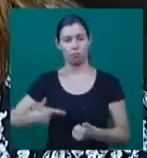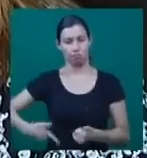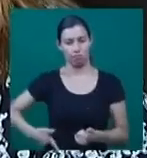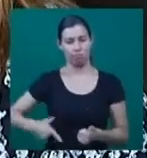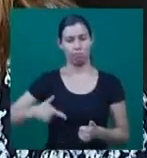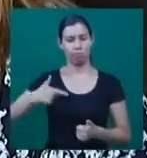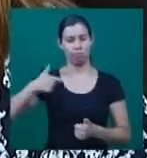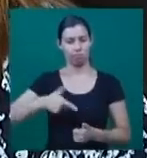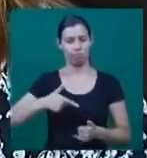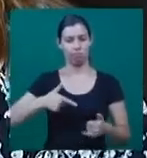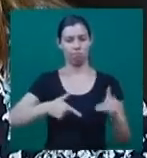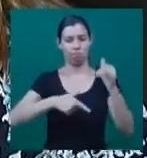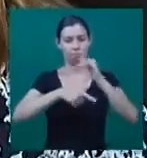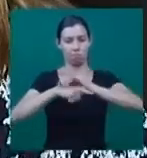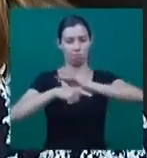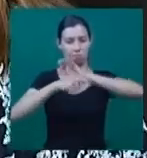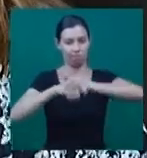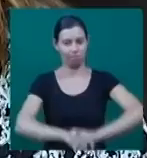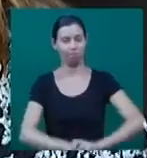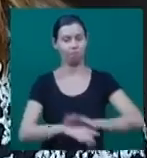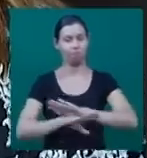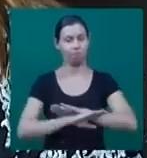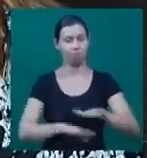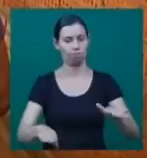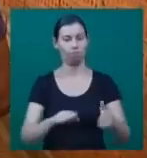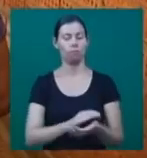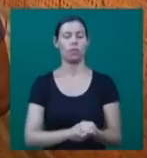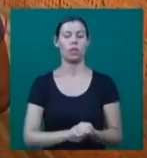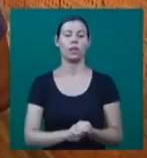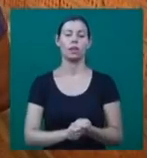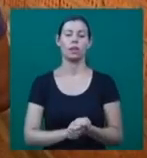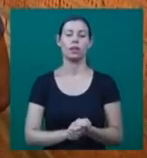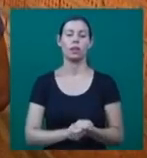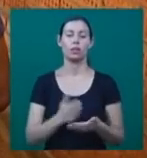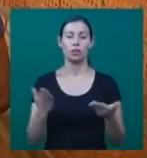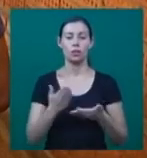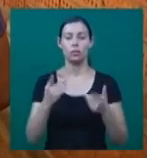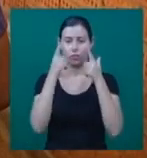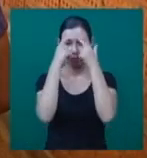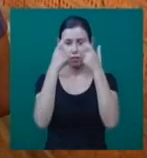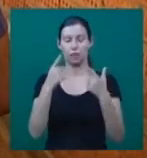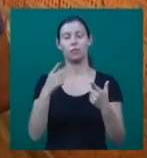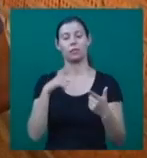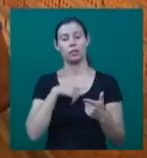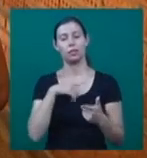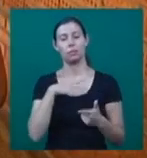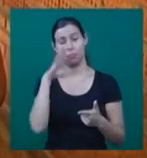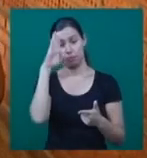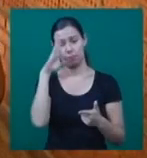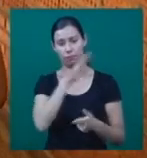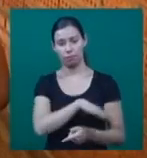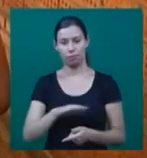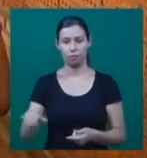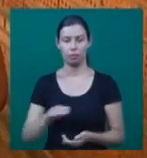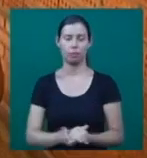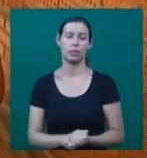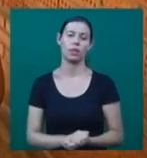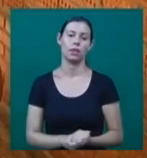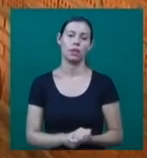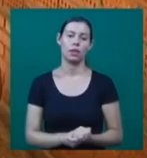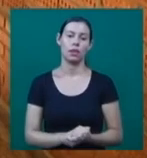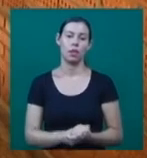está muito grande nas residências, principalmente entre as crianças. Jefferson aprendeu que existem vários tipos de drogas que fazem